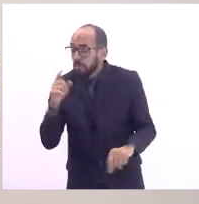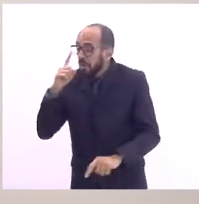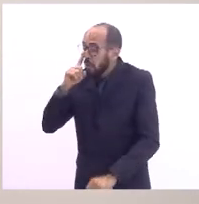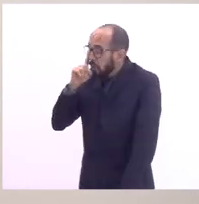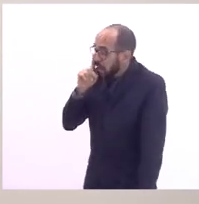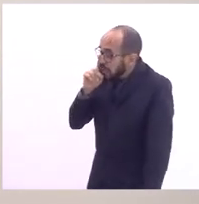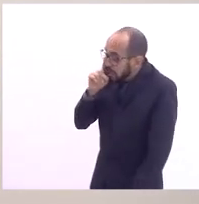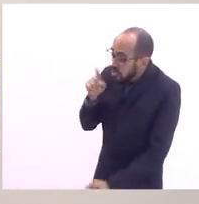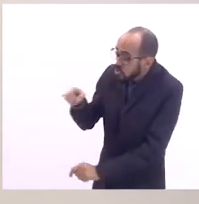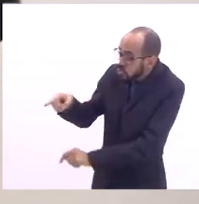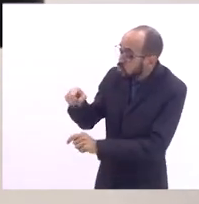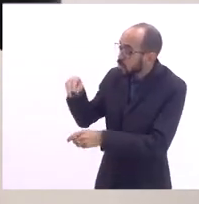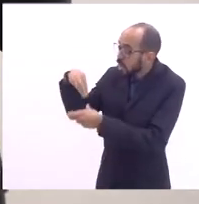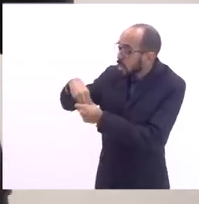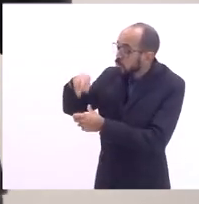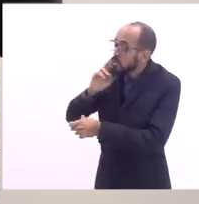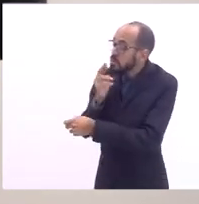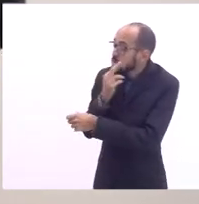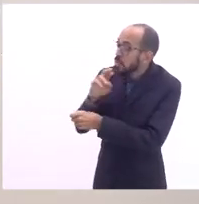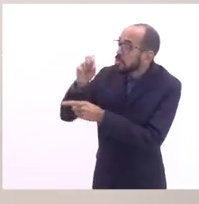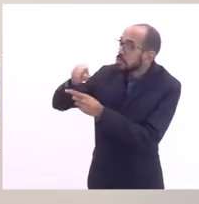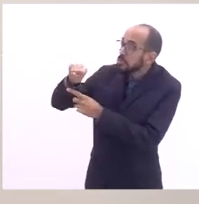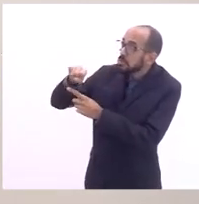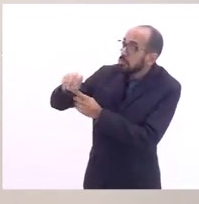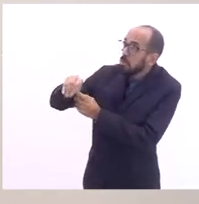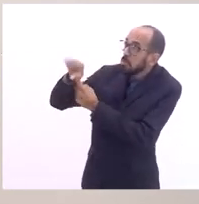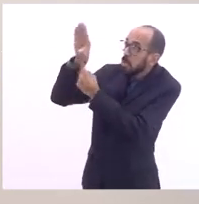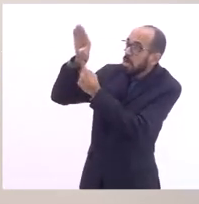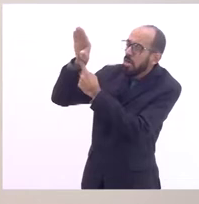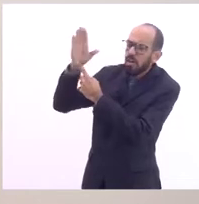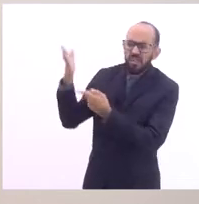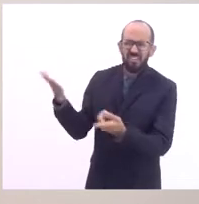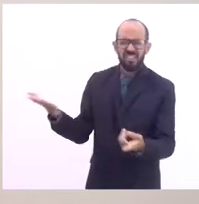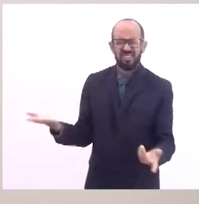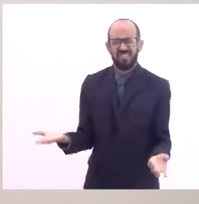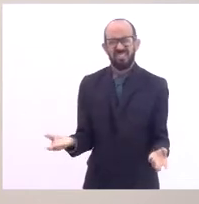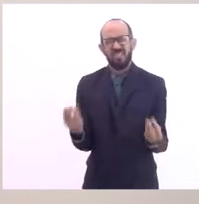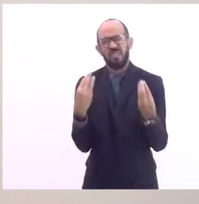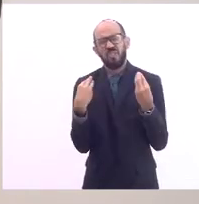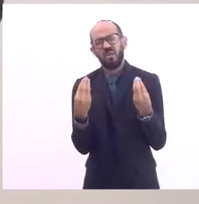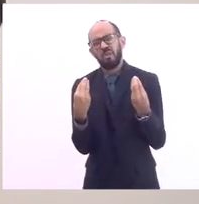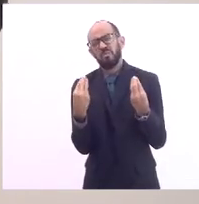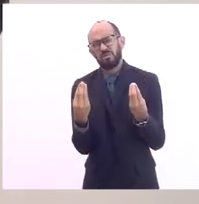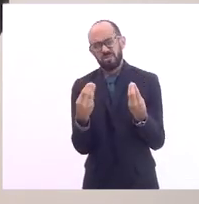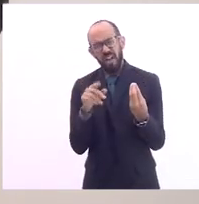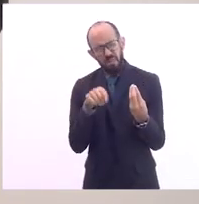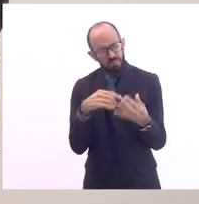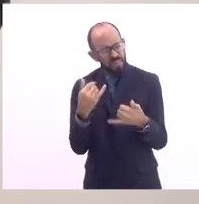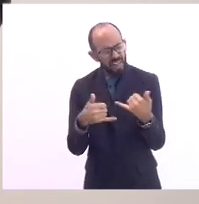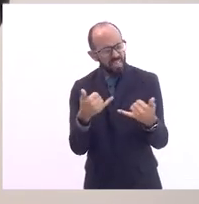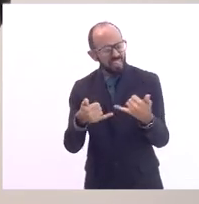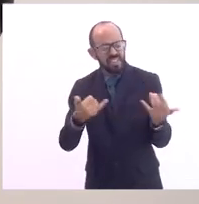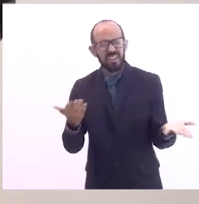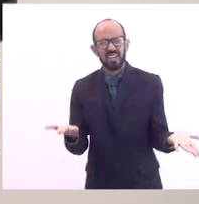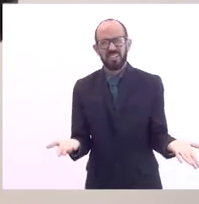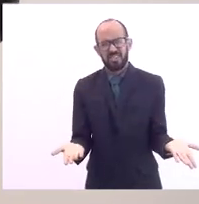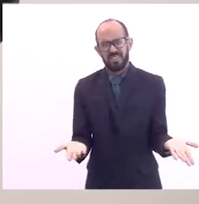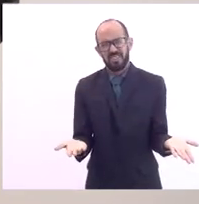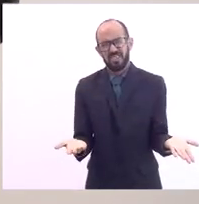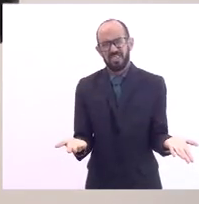dentro do restaurante a gente ligar essa chave. Olha, é uma brincadeira isso, né? E